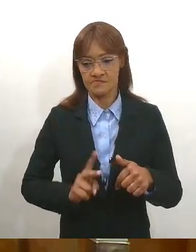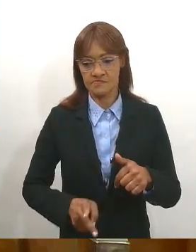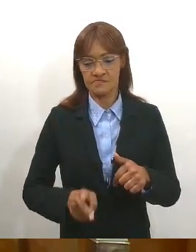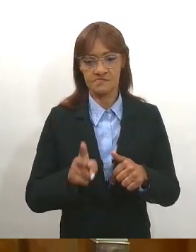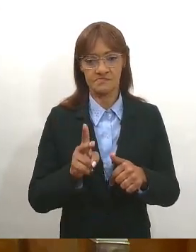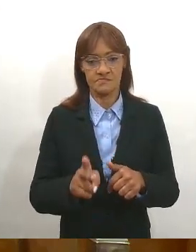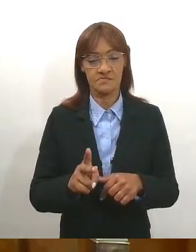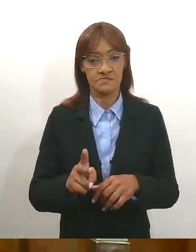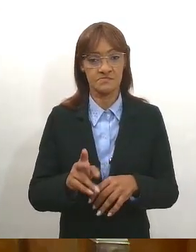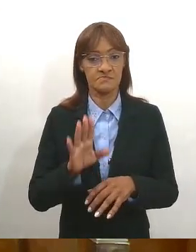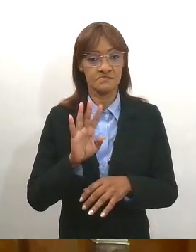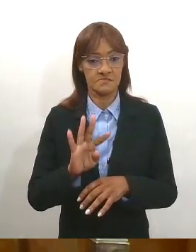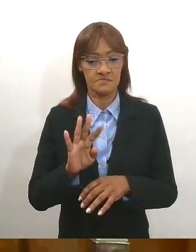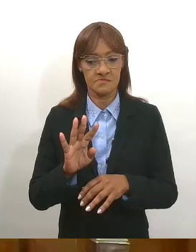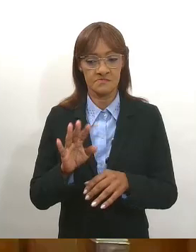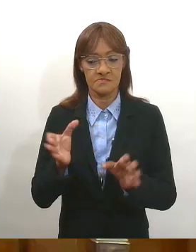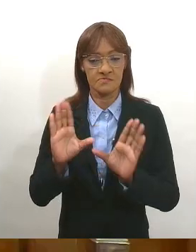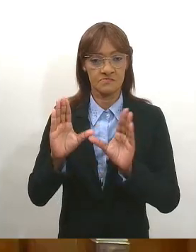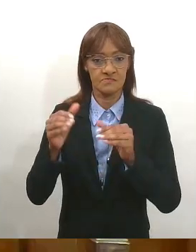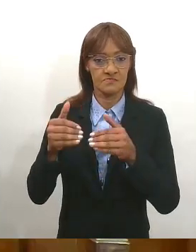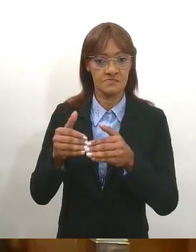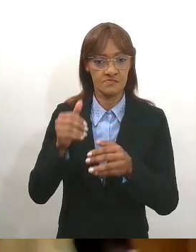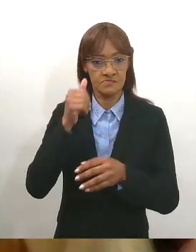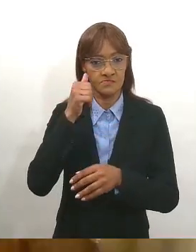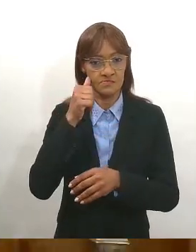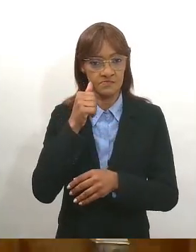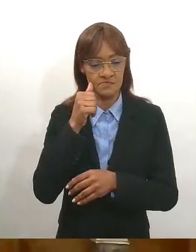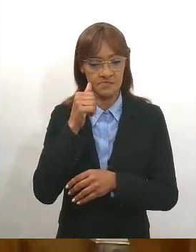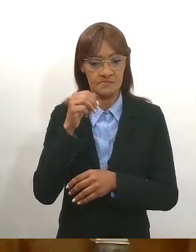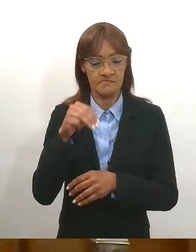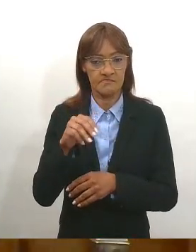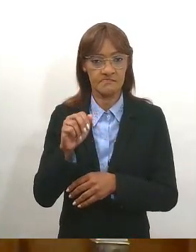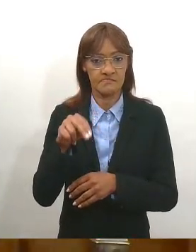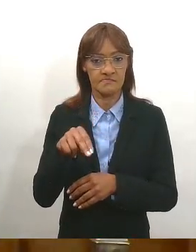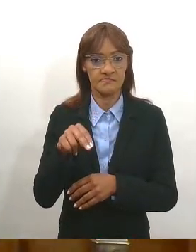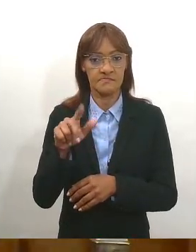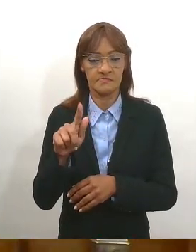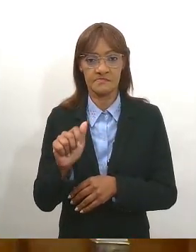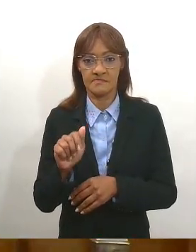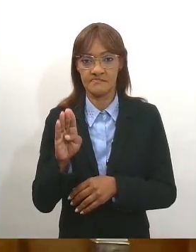Maria continua viva e forte.